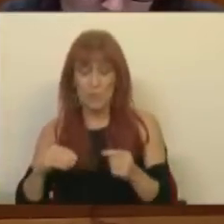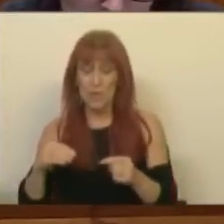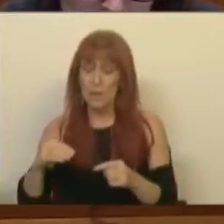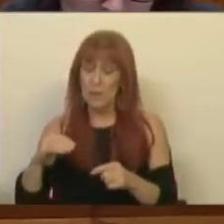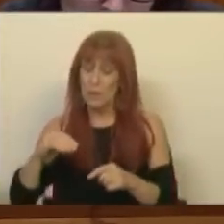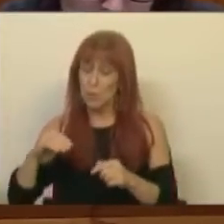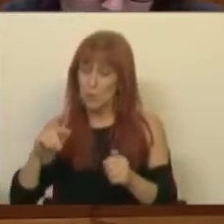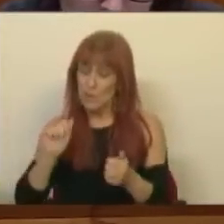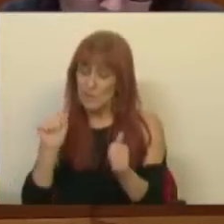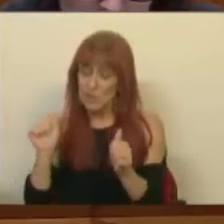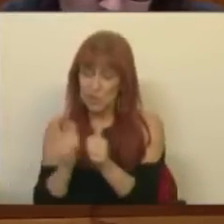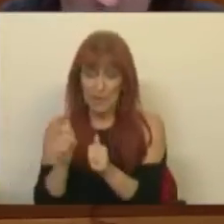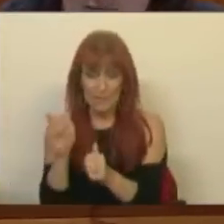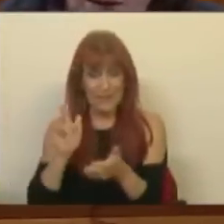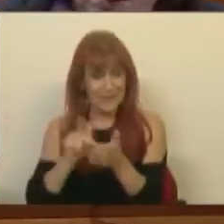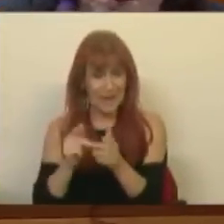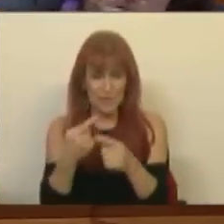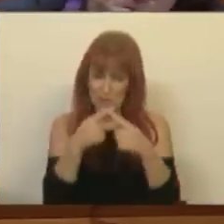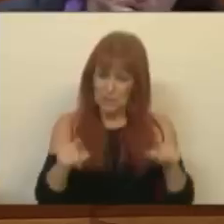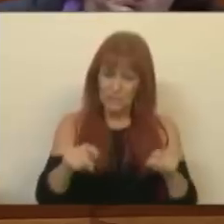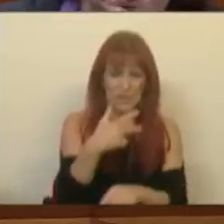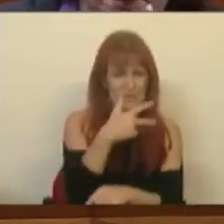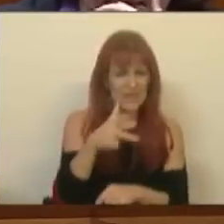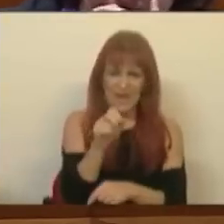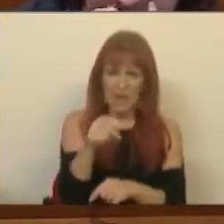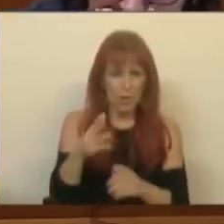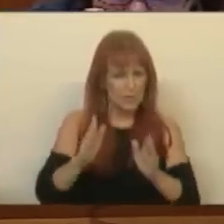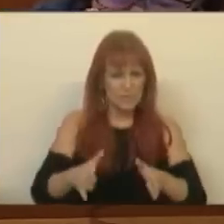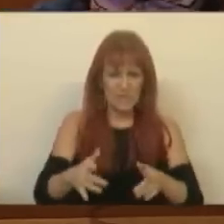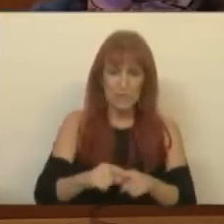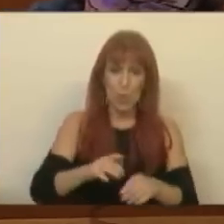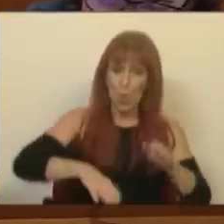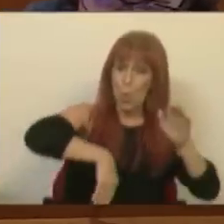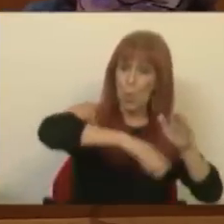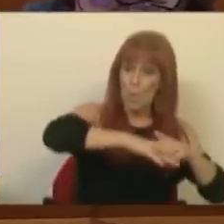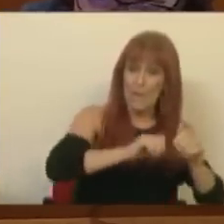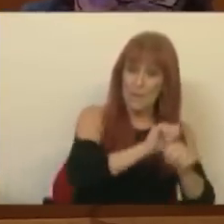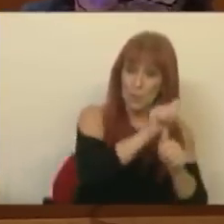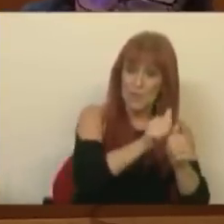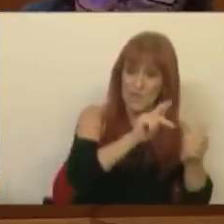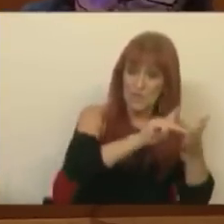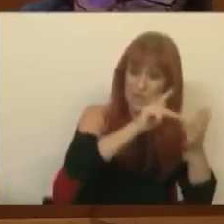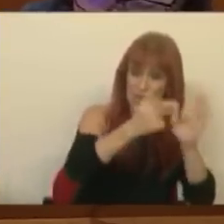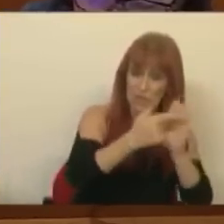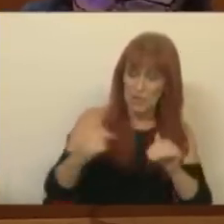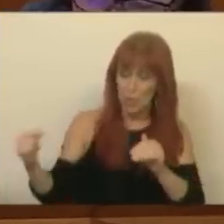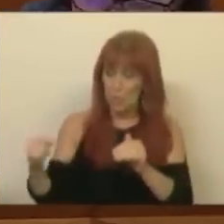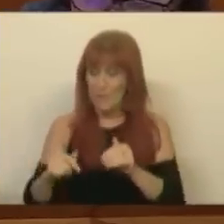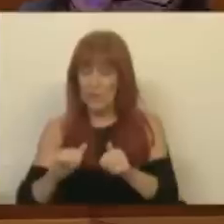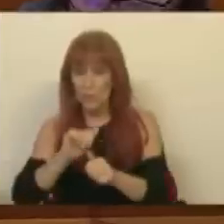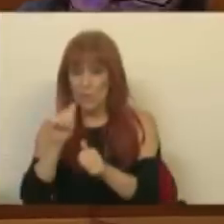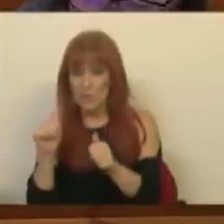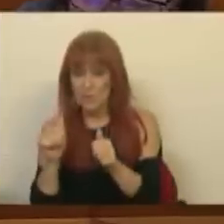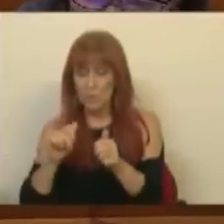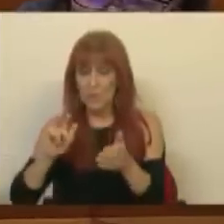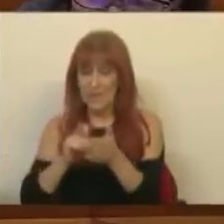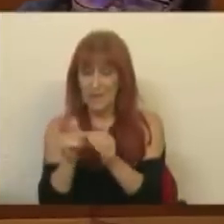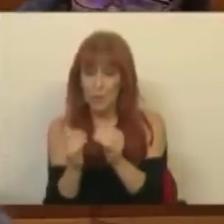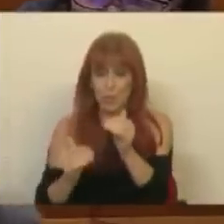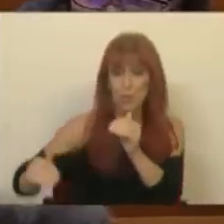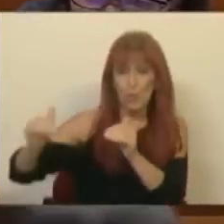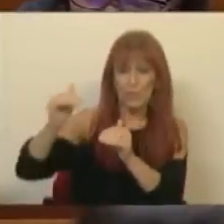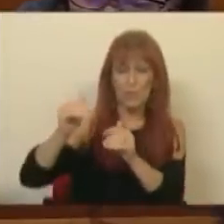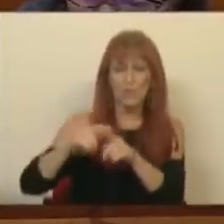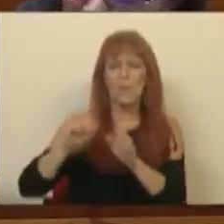do assistente técnico que tem que diferenciar pelo menos sem euros que entre o máximo do assistente técnico e o mínimo do assistente do técnico superior